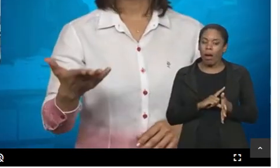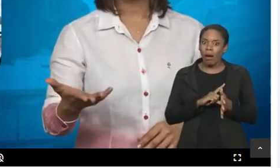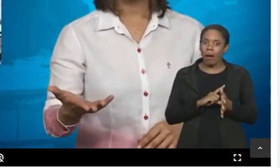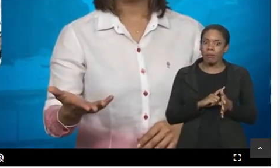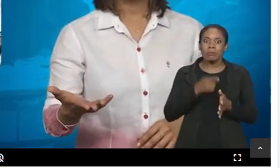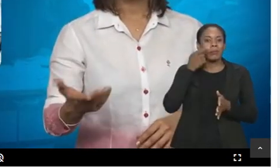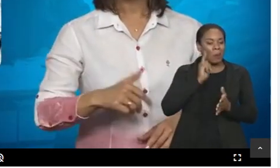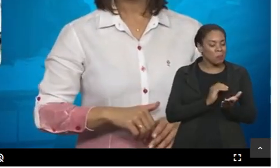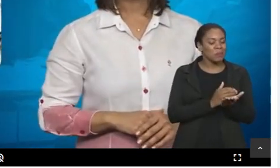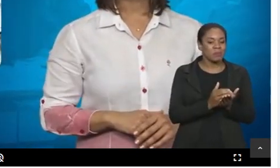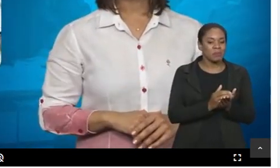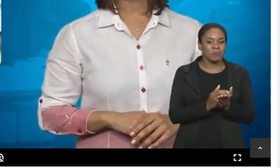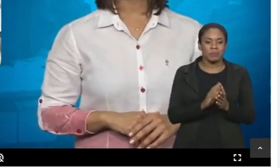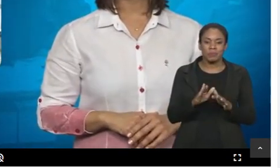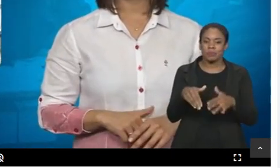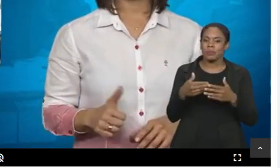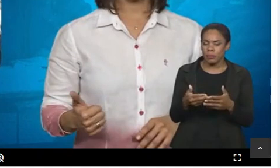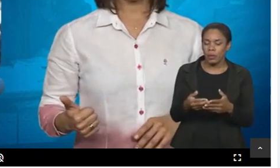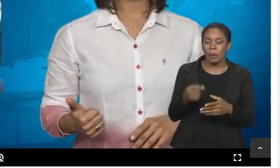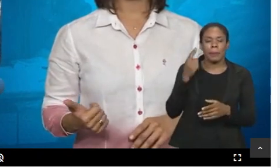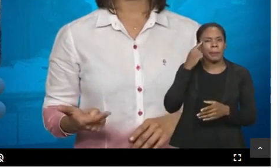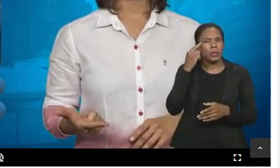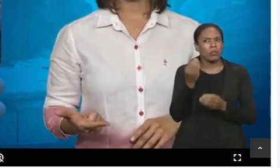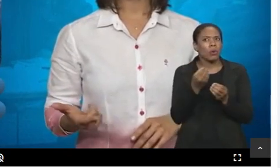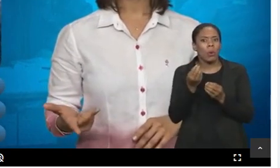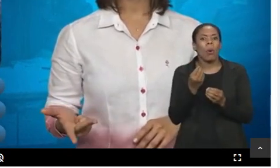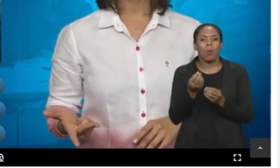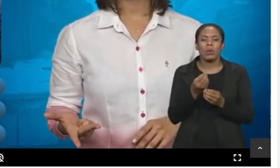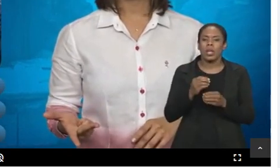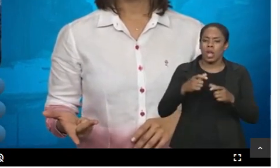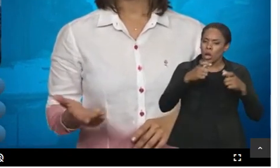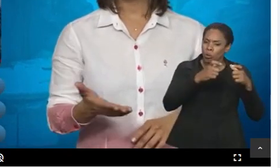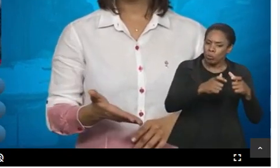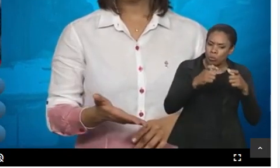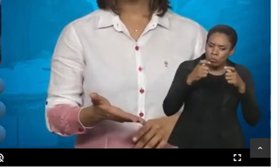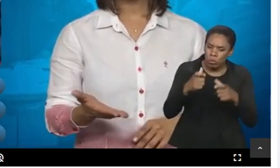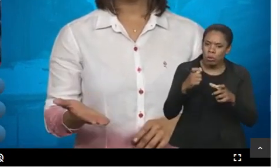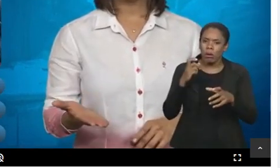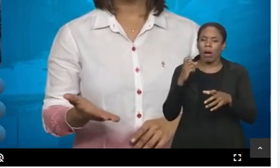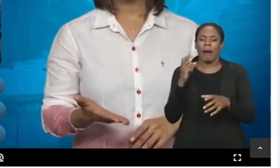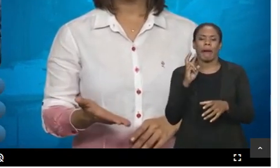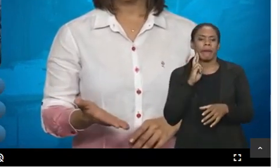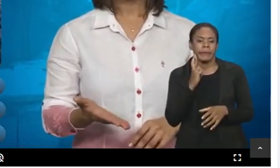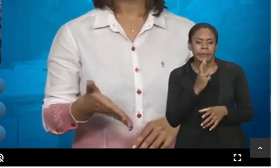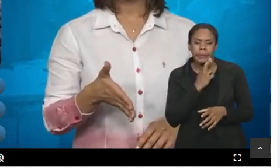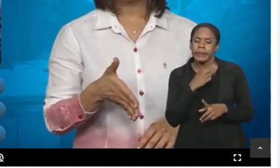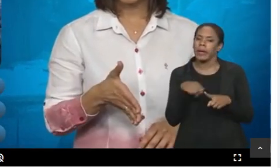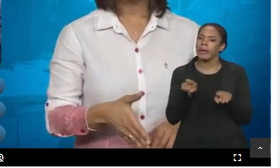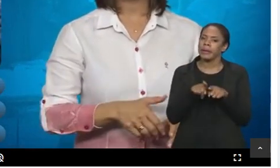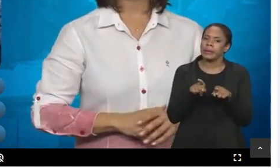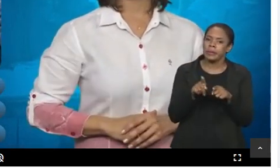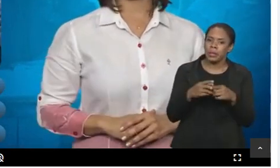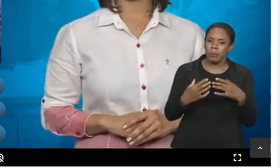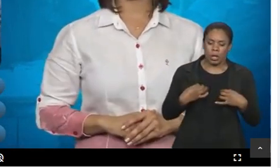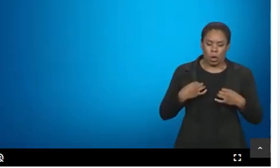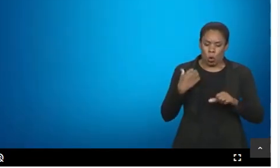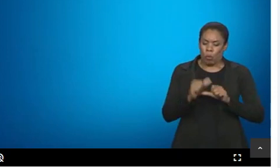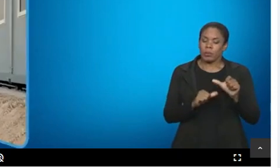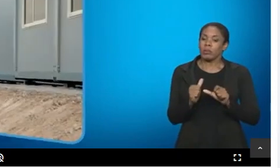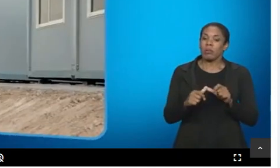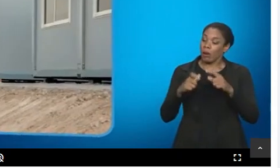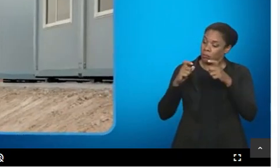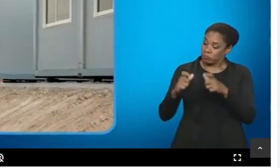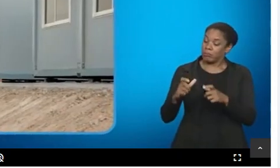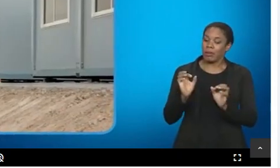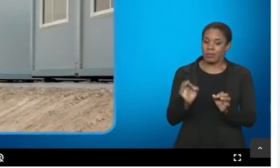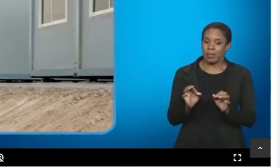fase posterior, meu planejamento previu vestiário, refeitório e cozinha, até porque as refeições do pessoal iam ser preparadas aqui mesmo. E não